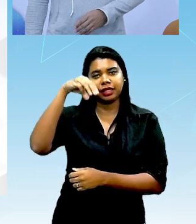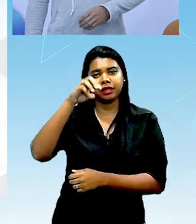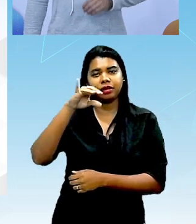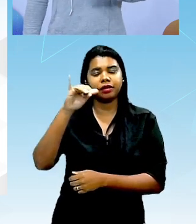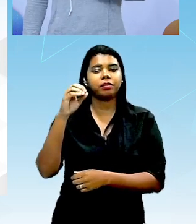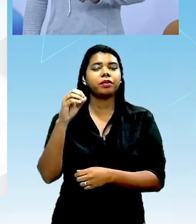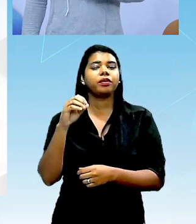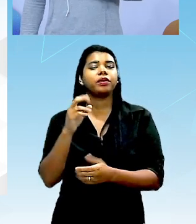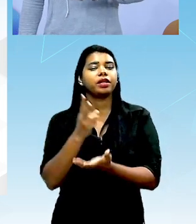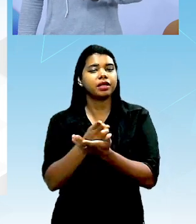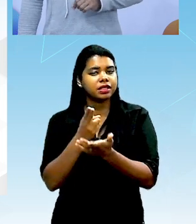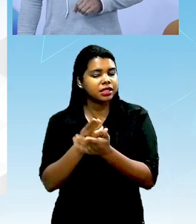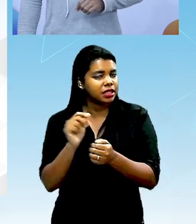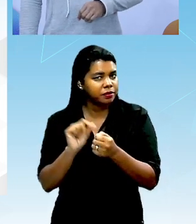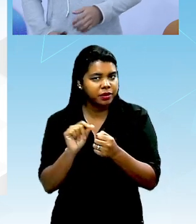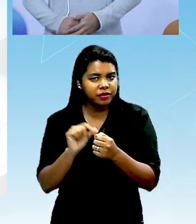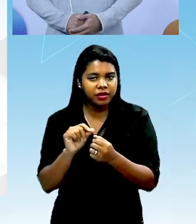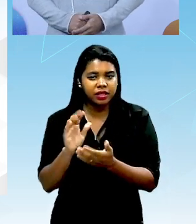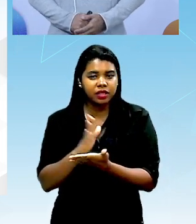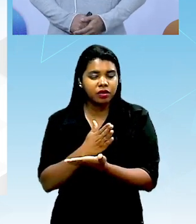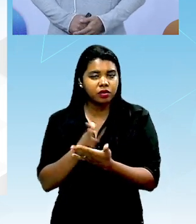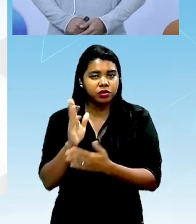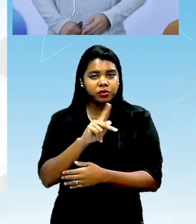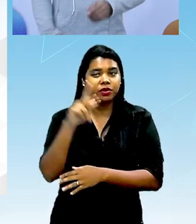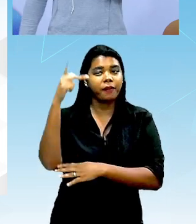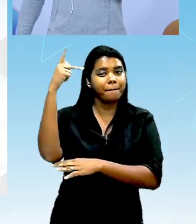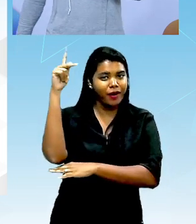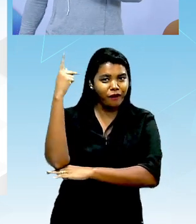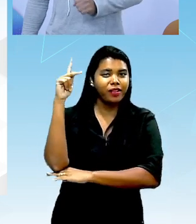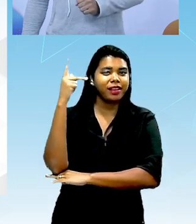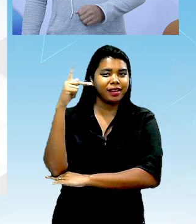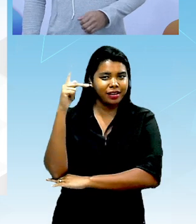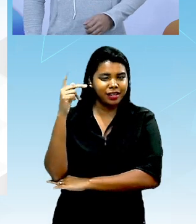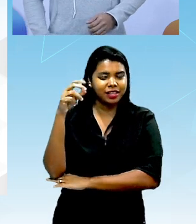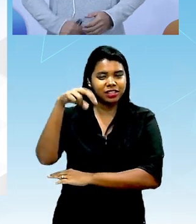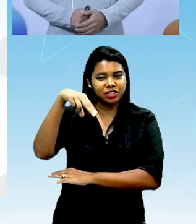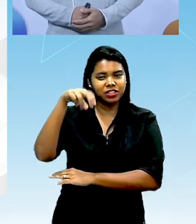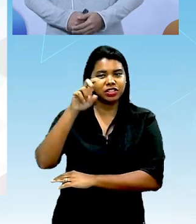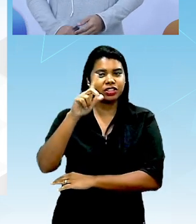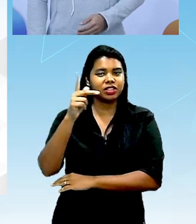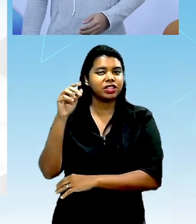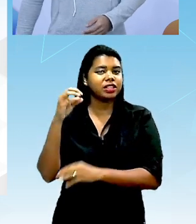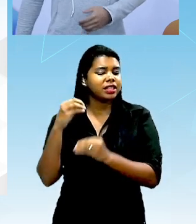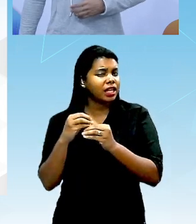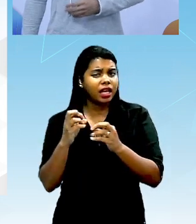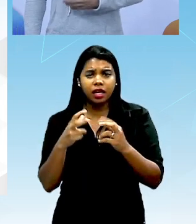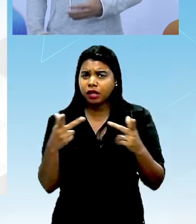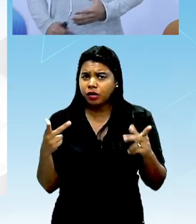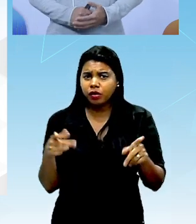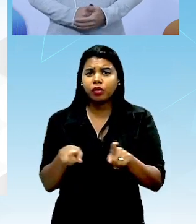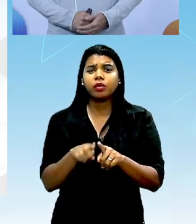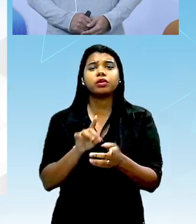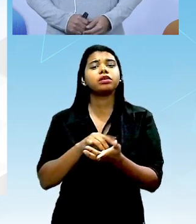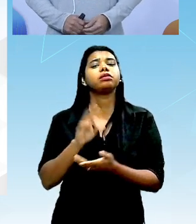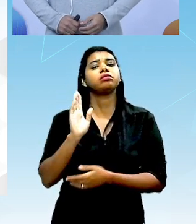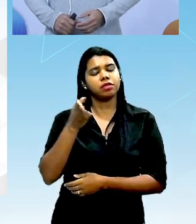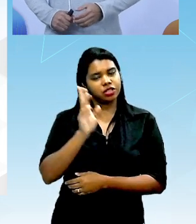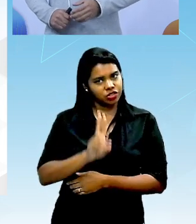constantemente. Alguns professores lá da rede de Paulista, o professor Nélio, outros professores também já